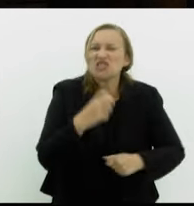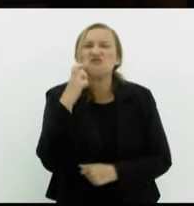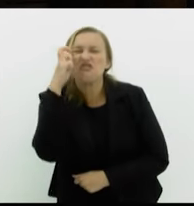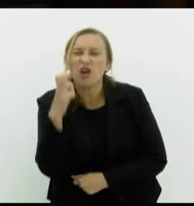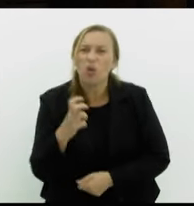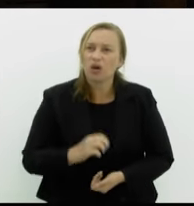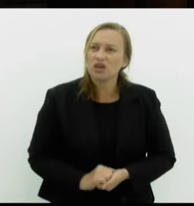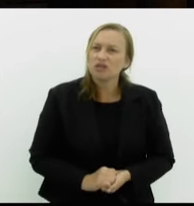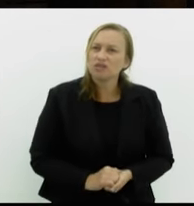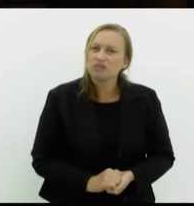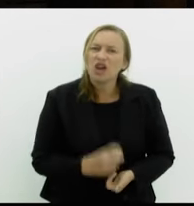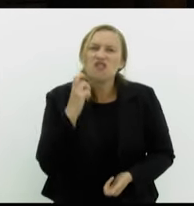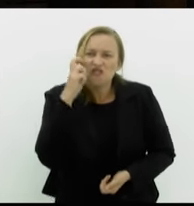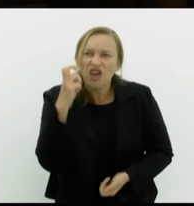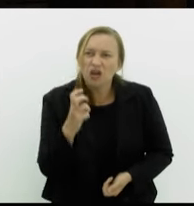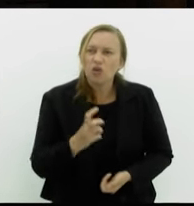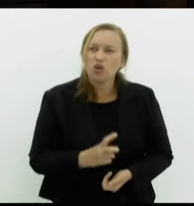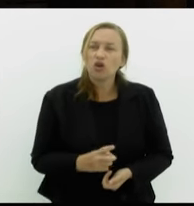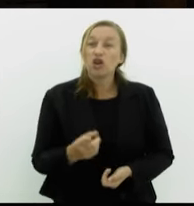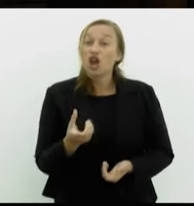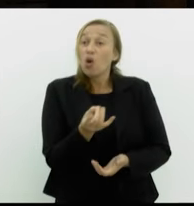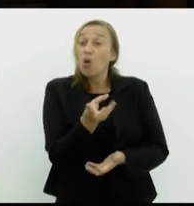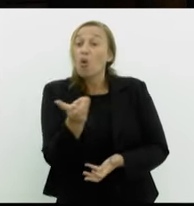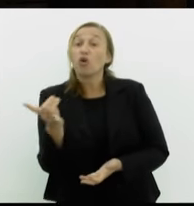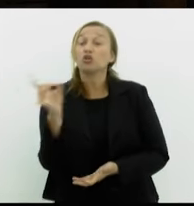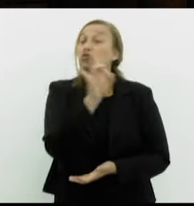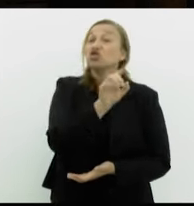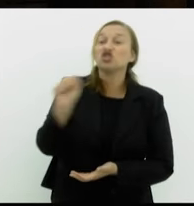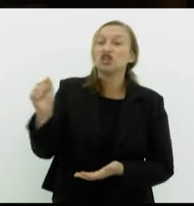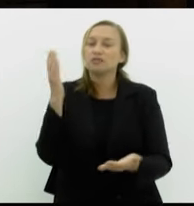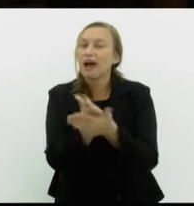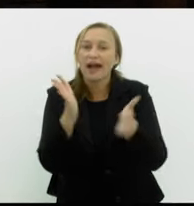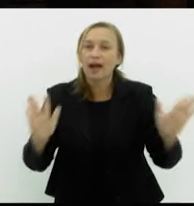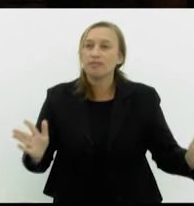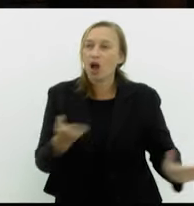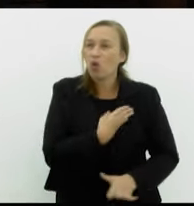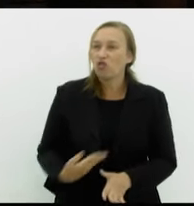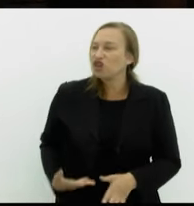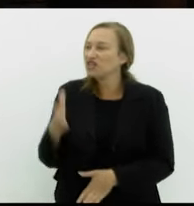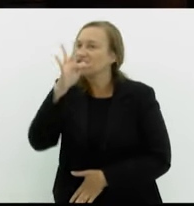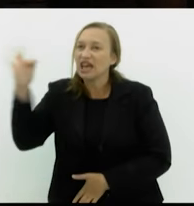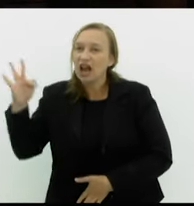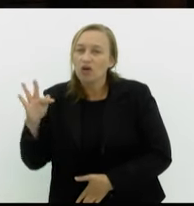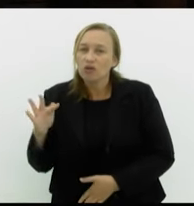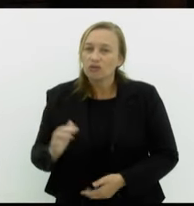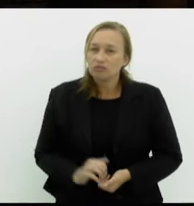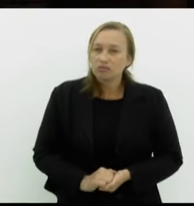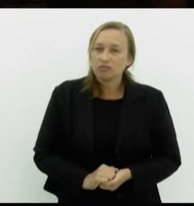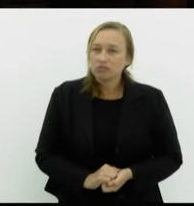vergonhoso. Eu conto os dias para acabar esse governo federal. Conto os dias.